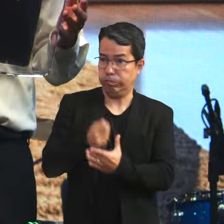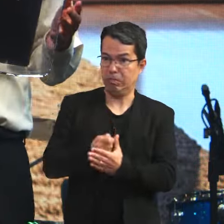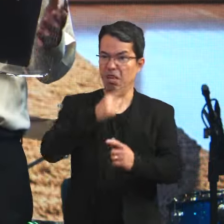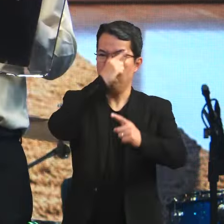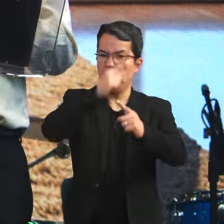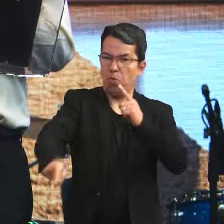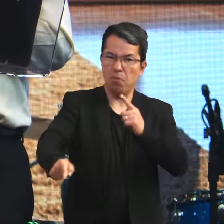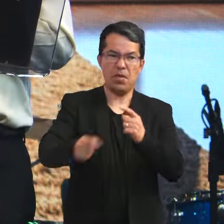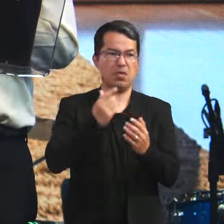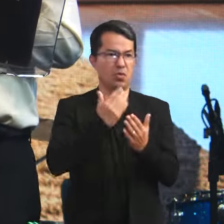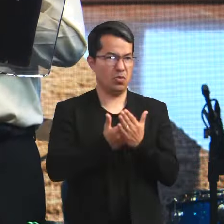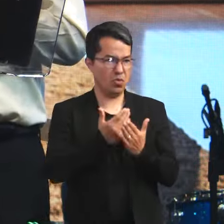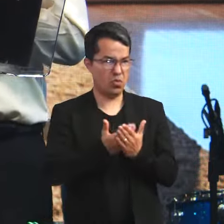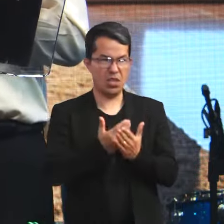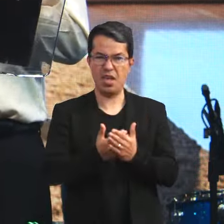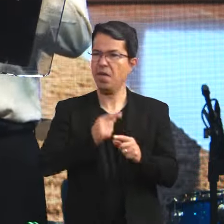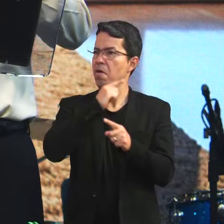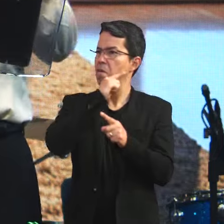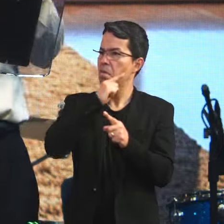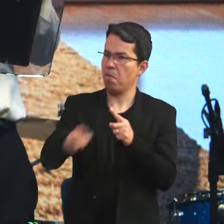para Ases